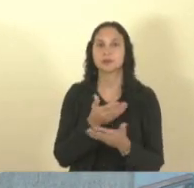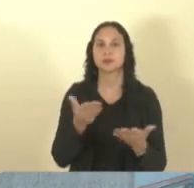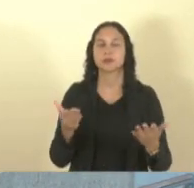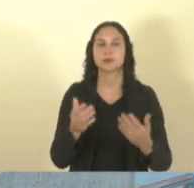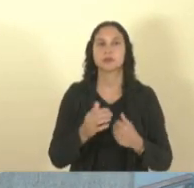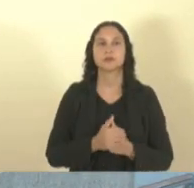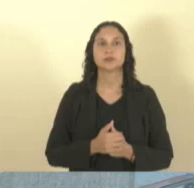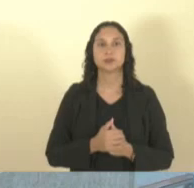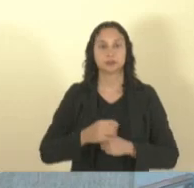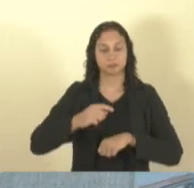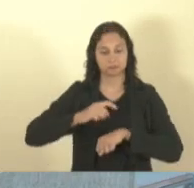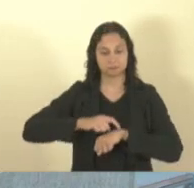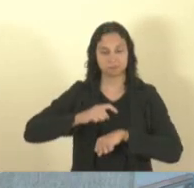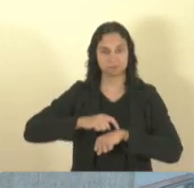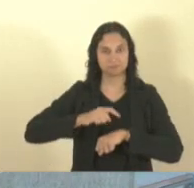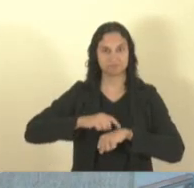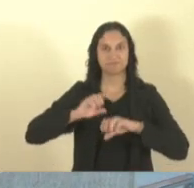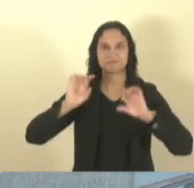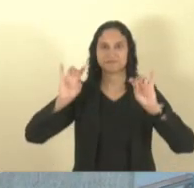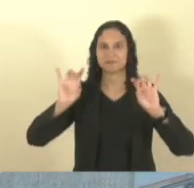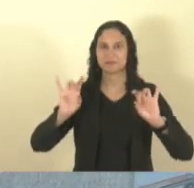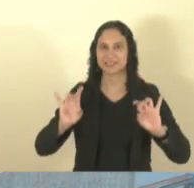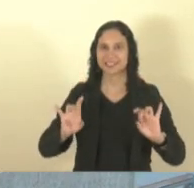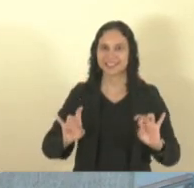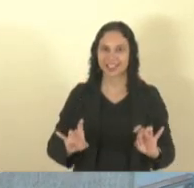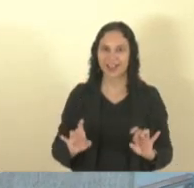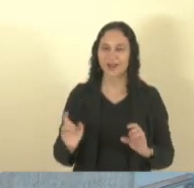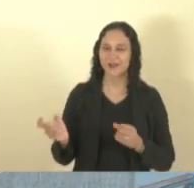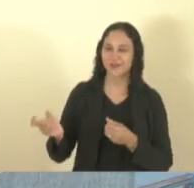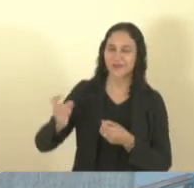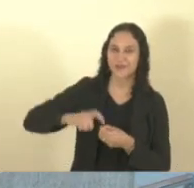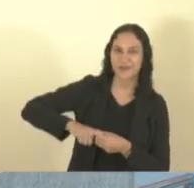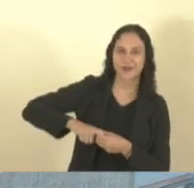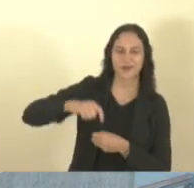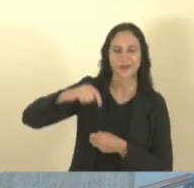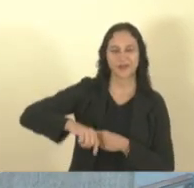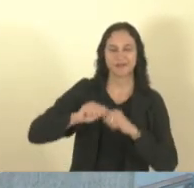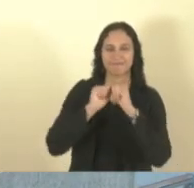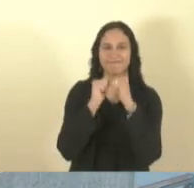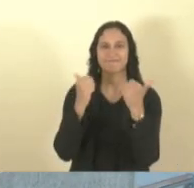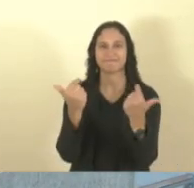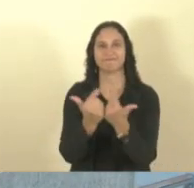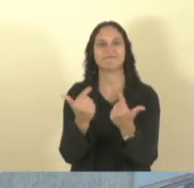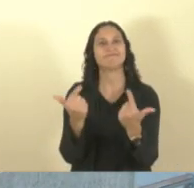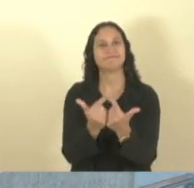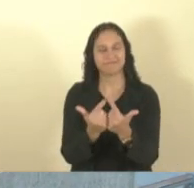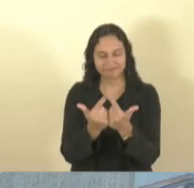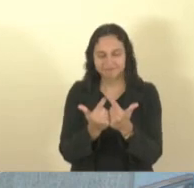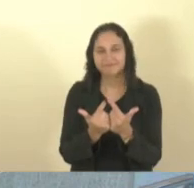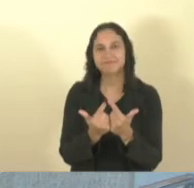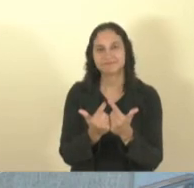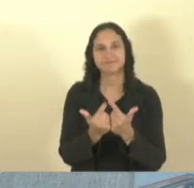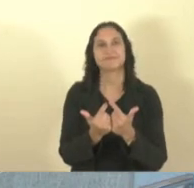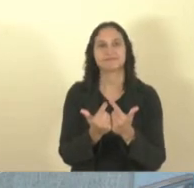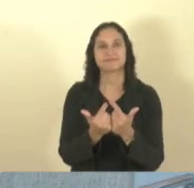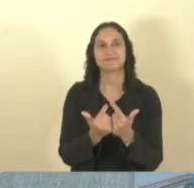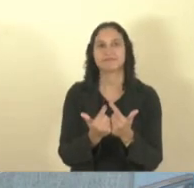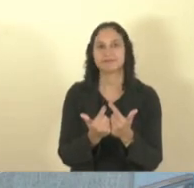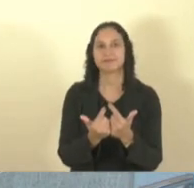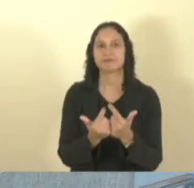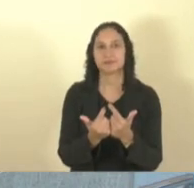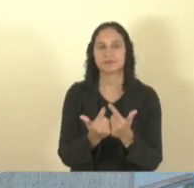Esse momento especial, né? A gente retornar aqui à Assembleia com a